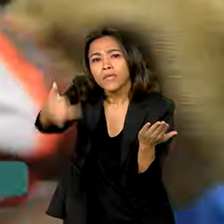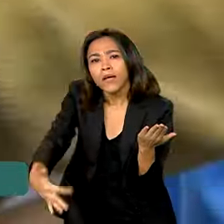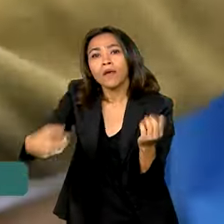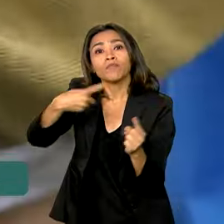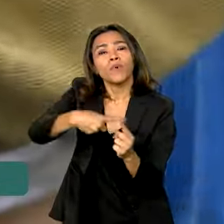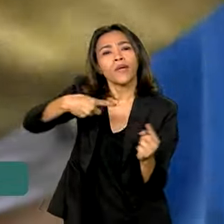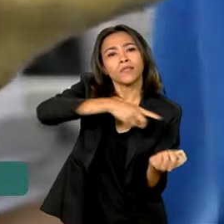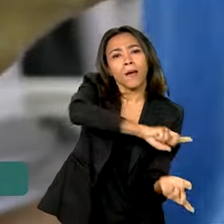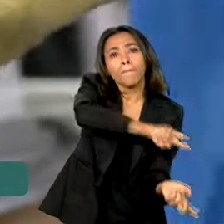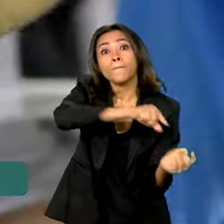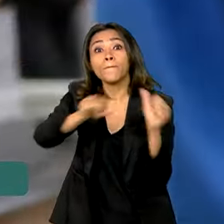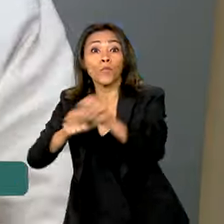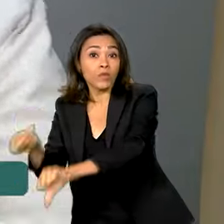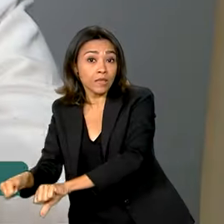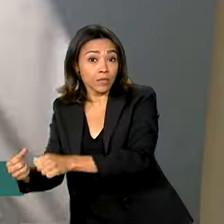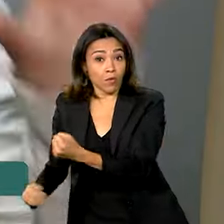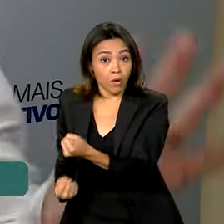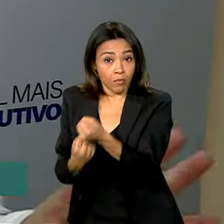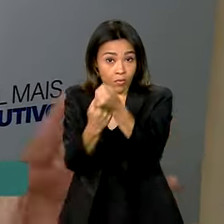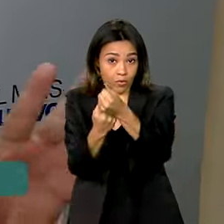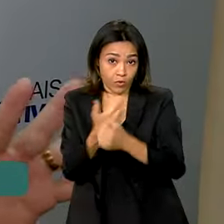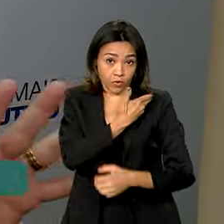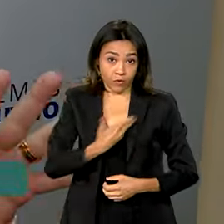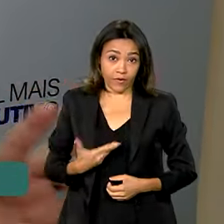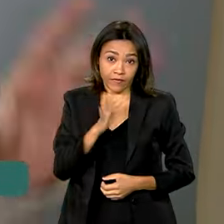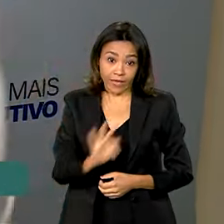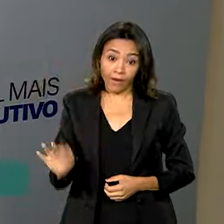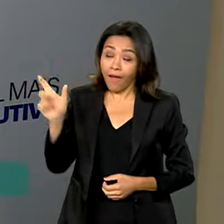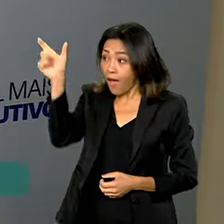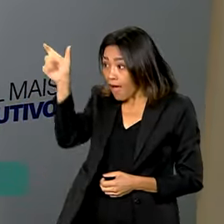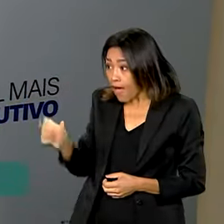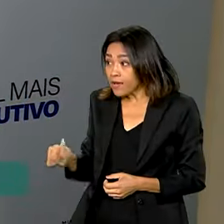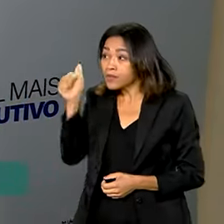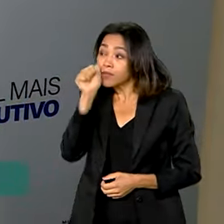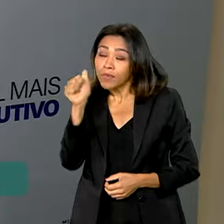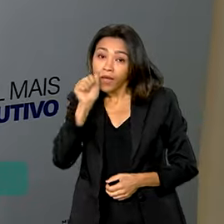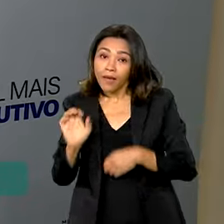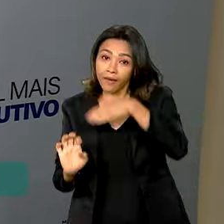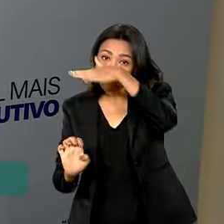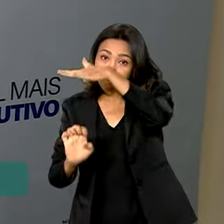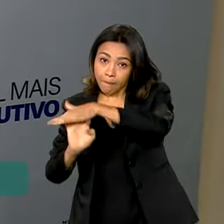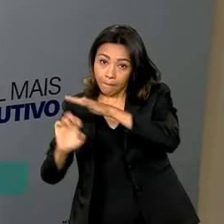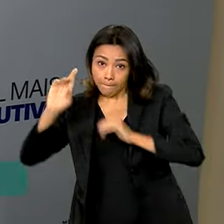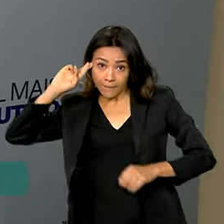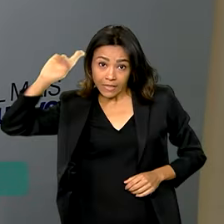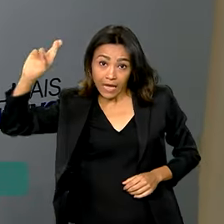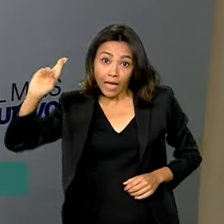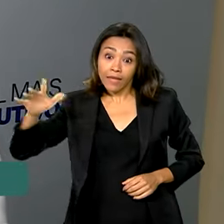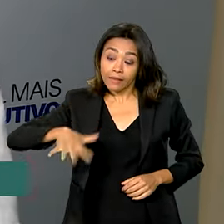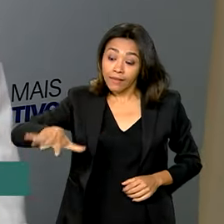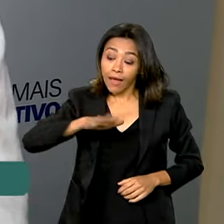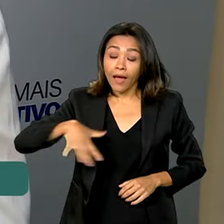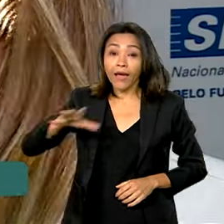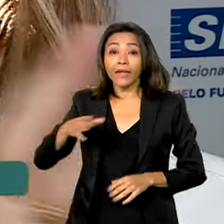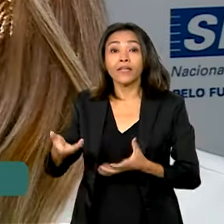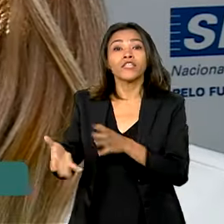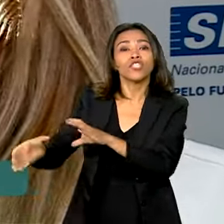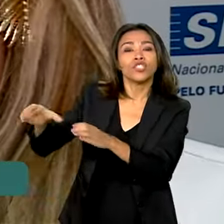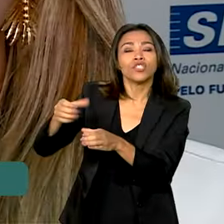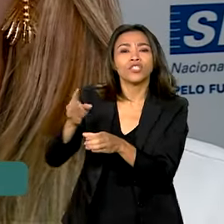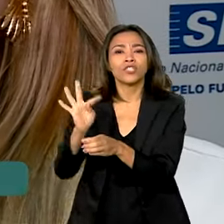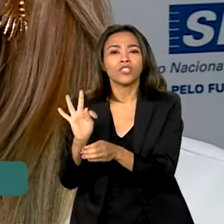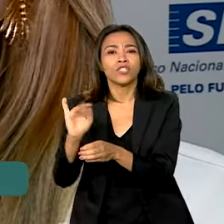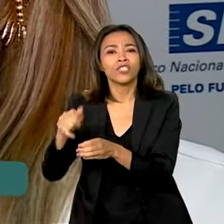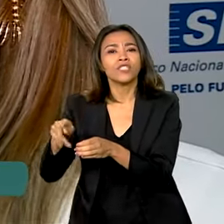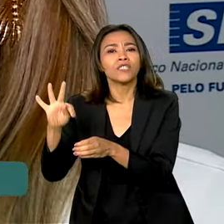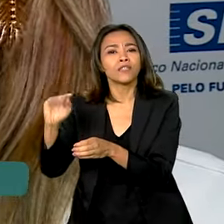mudança com o apoio federal. Vantagens que essa empresária do setor de tintas já contabilizou depois